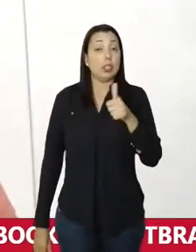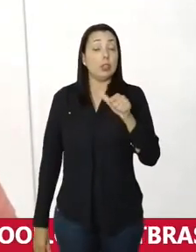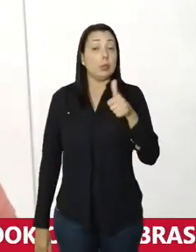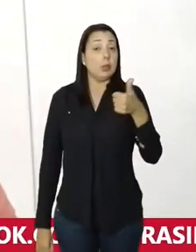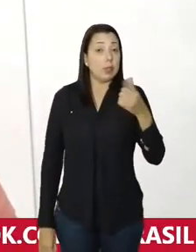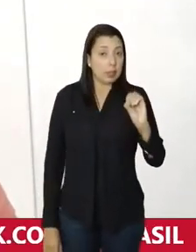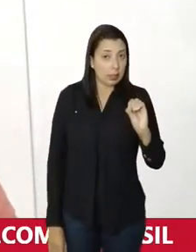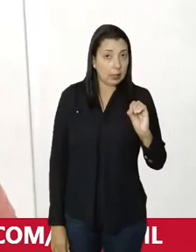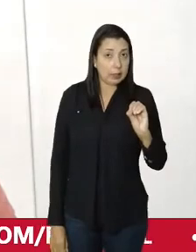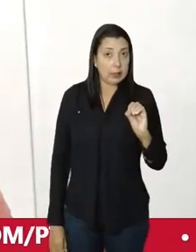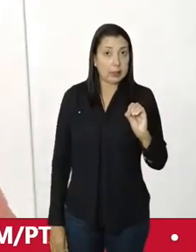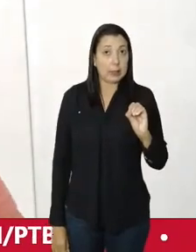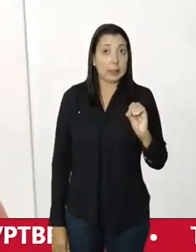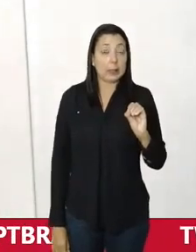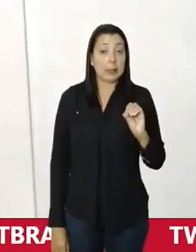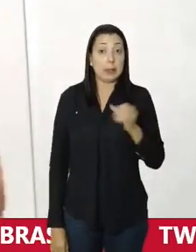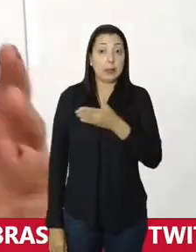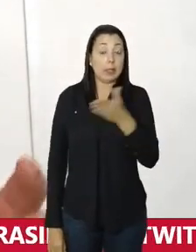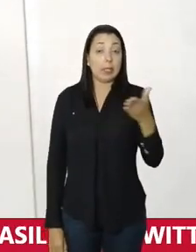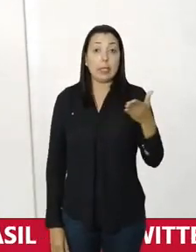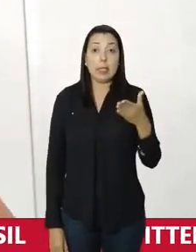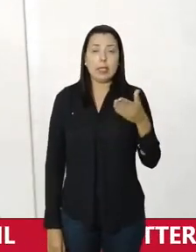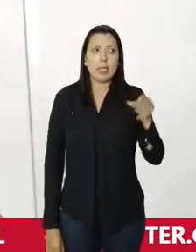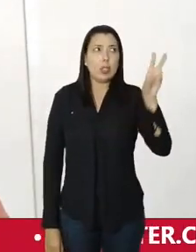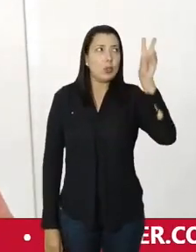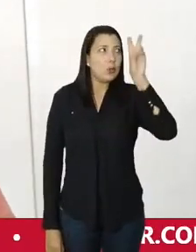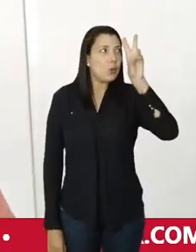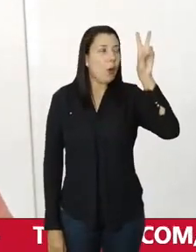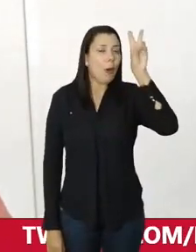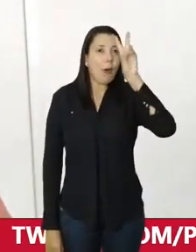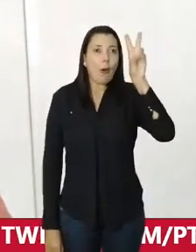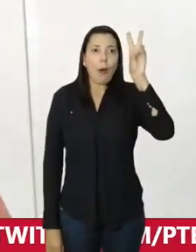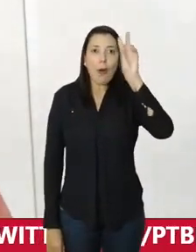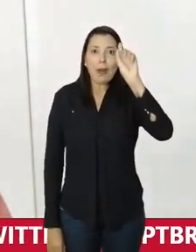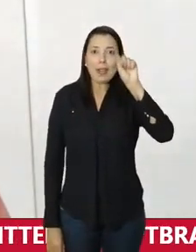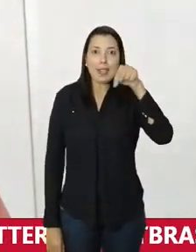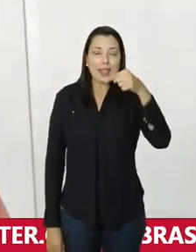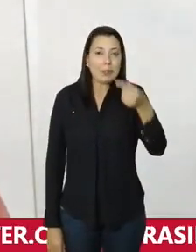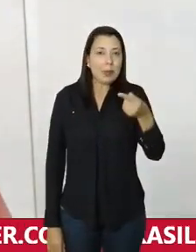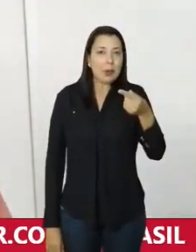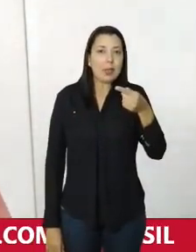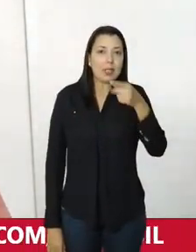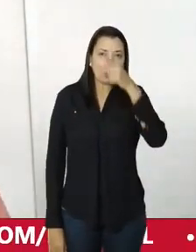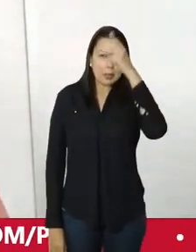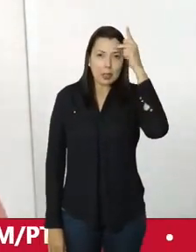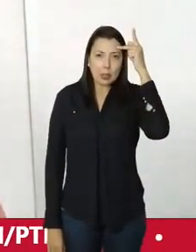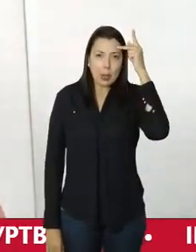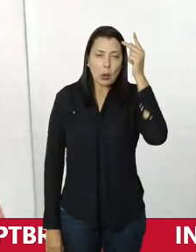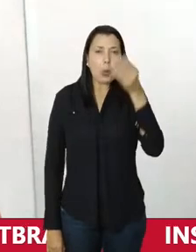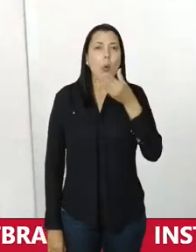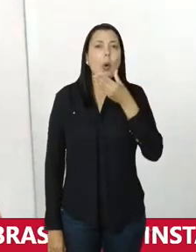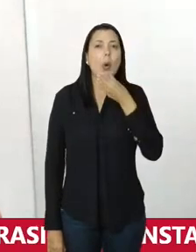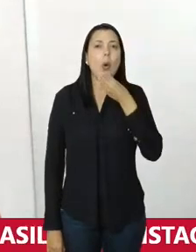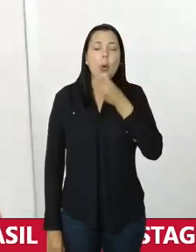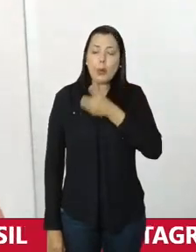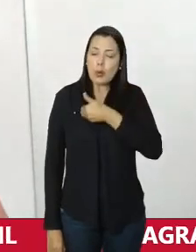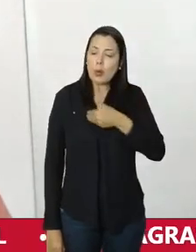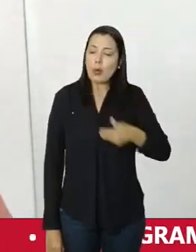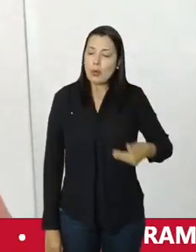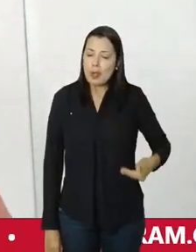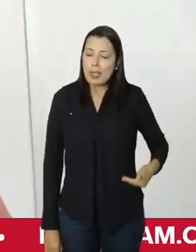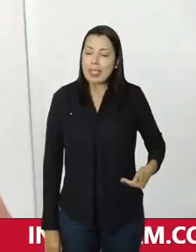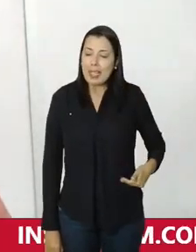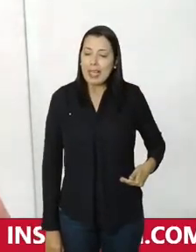2010, com aquele feito histórico, depois de um operário governar por 2